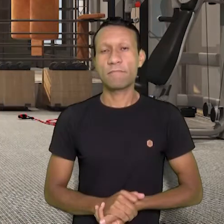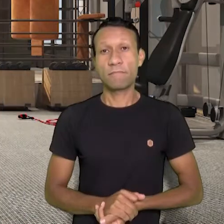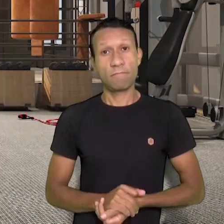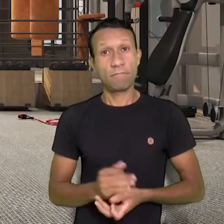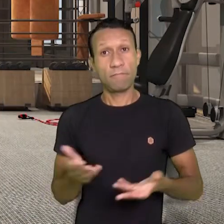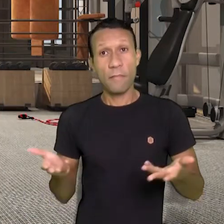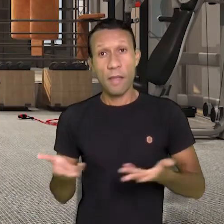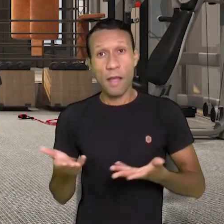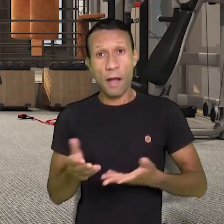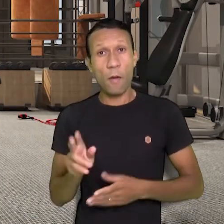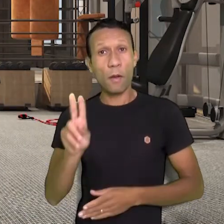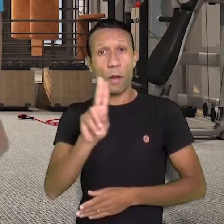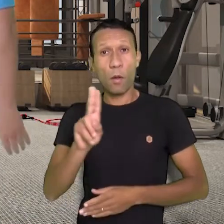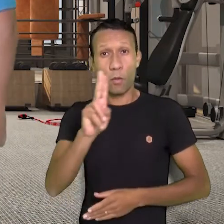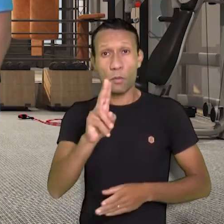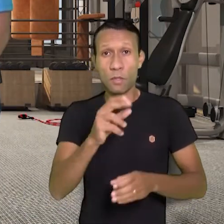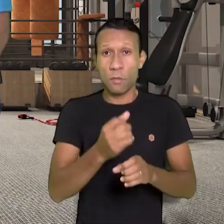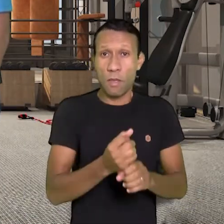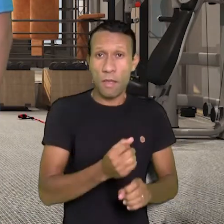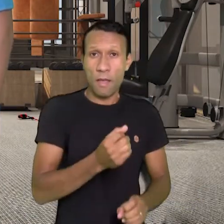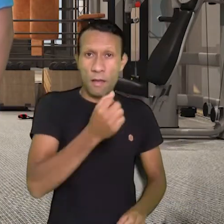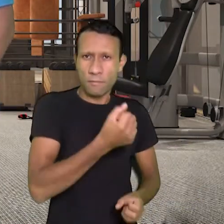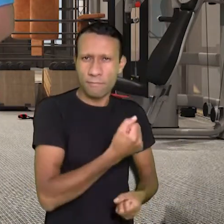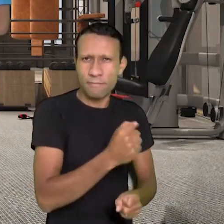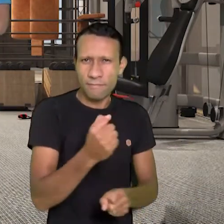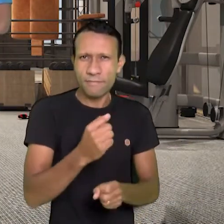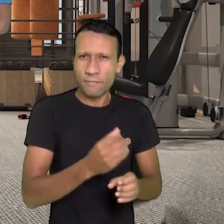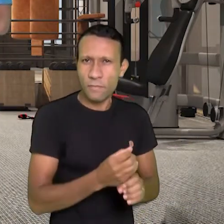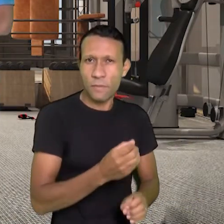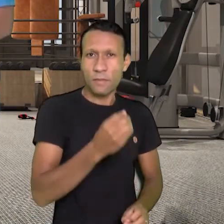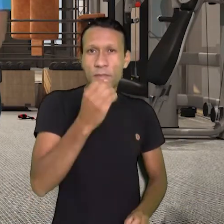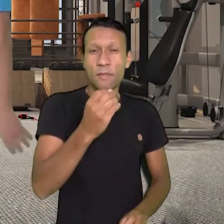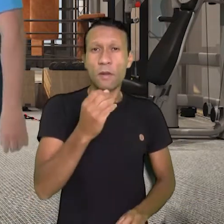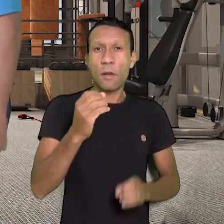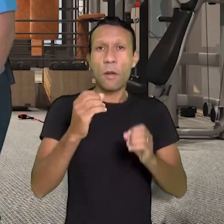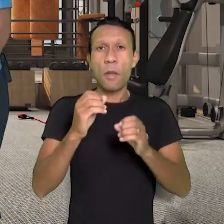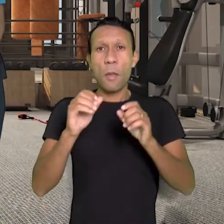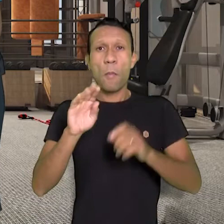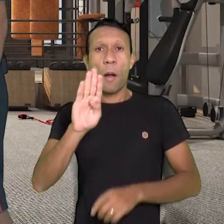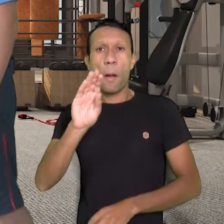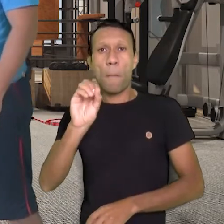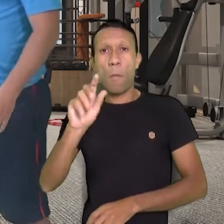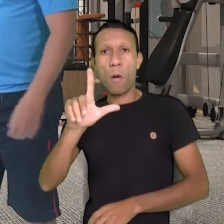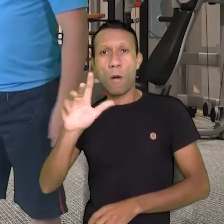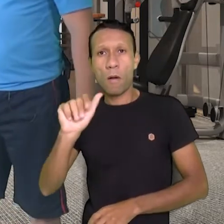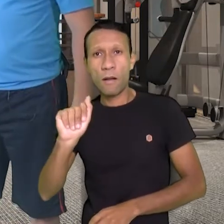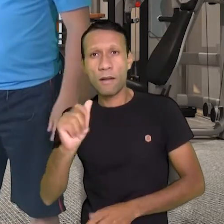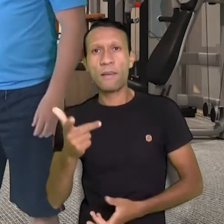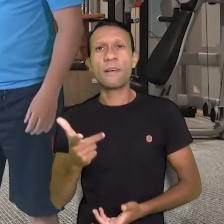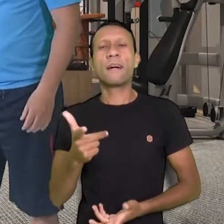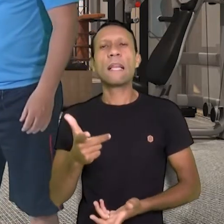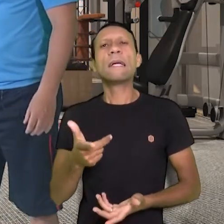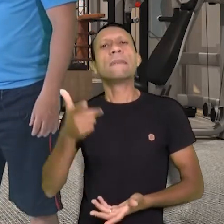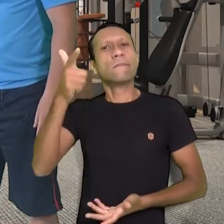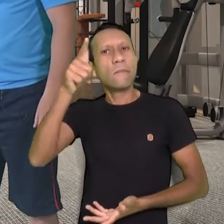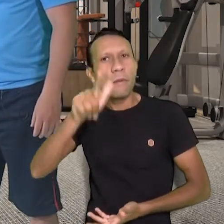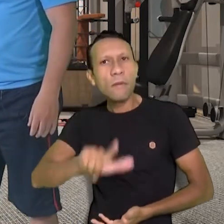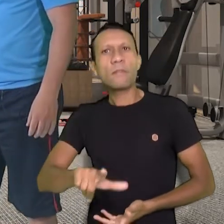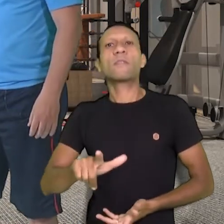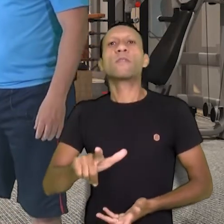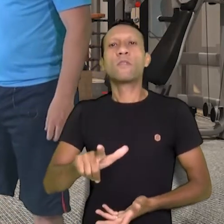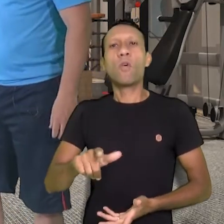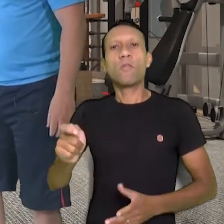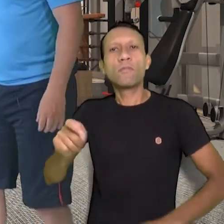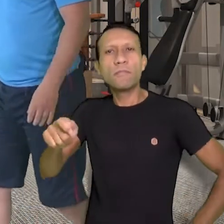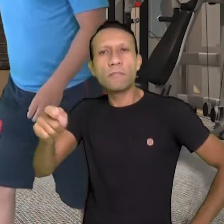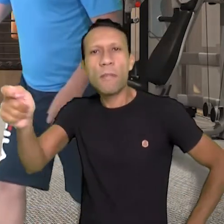agora utilizando um cabo de vassoura e o wilson nós vamos fazer uma mesma